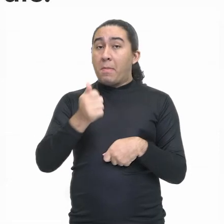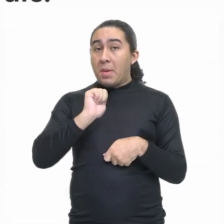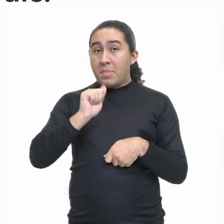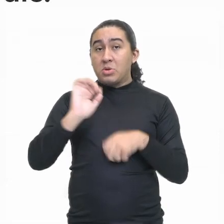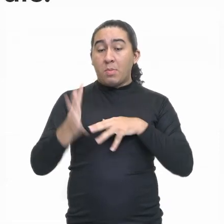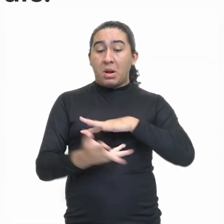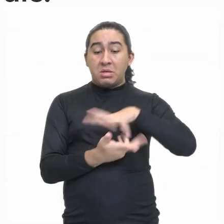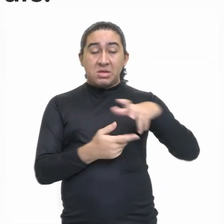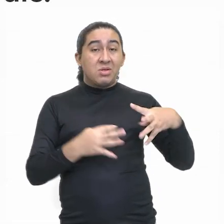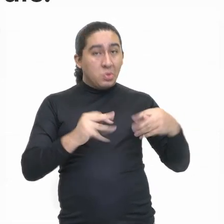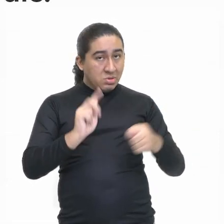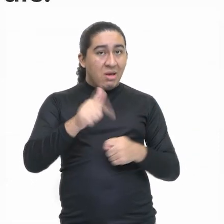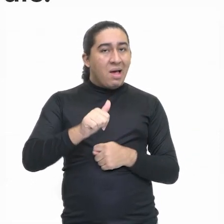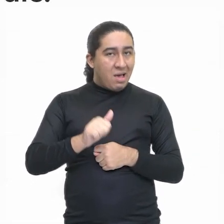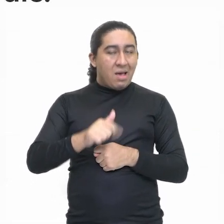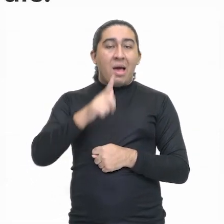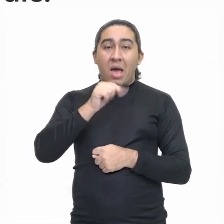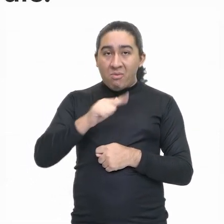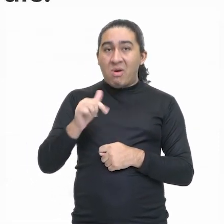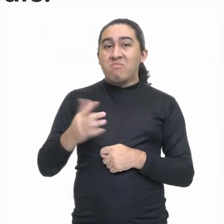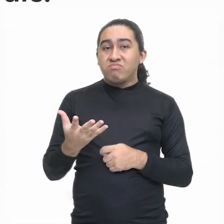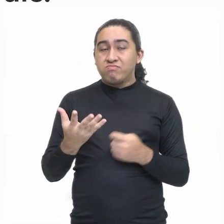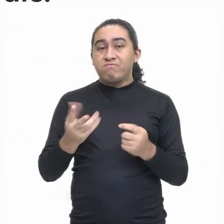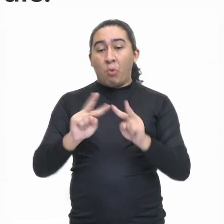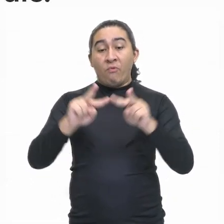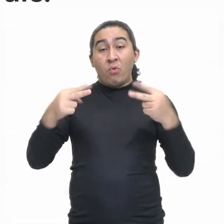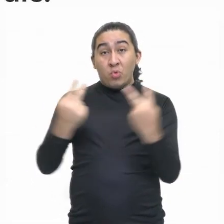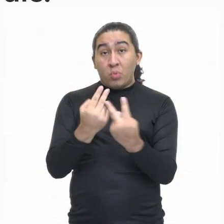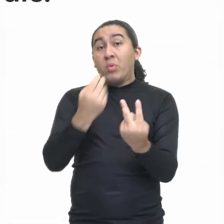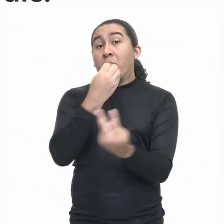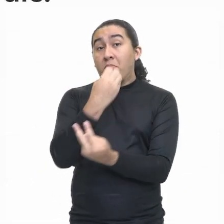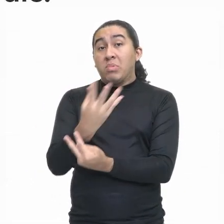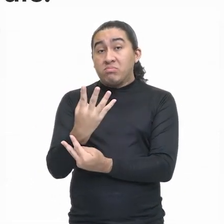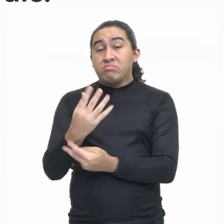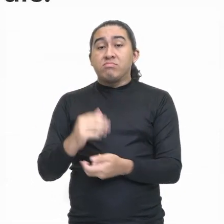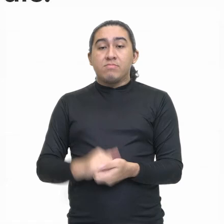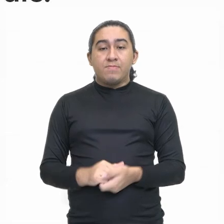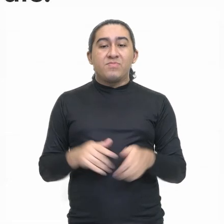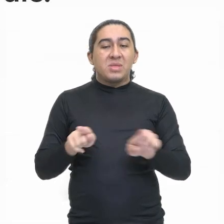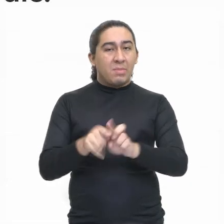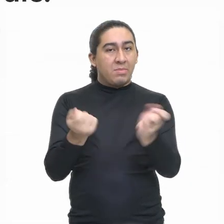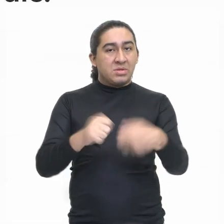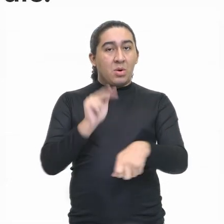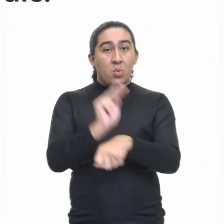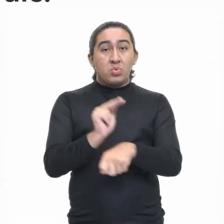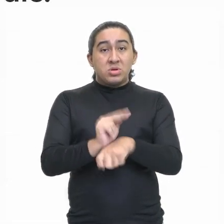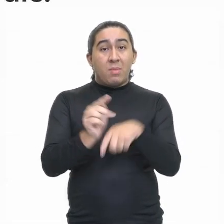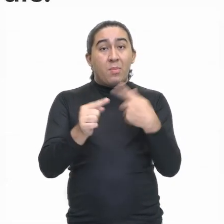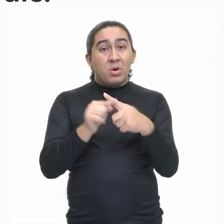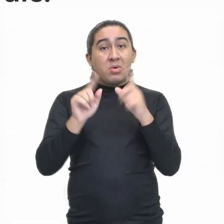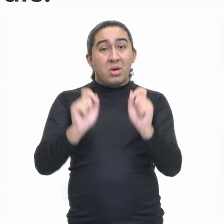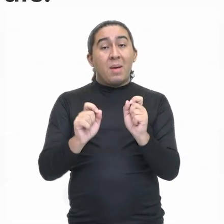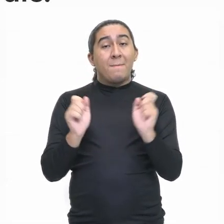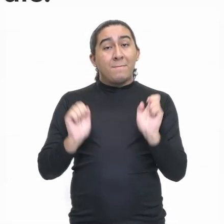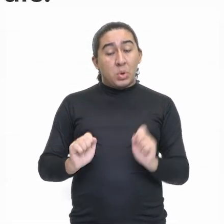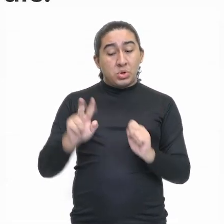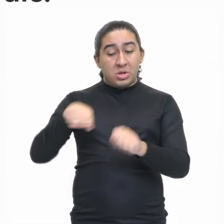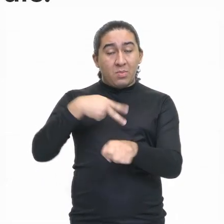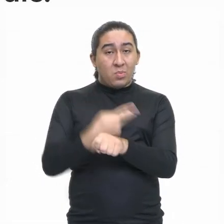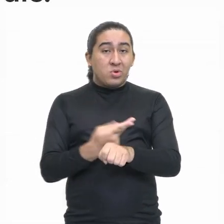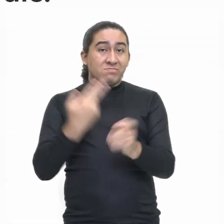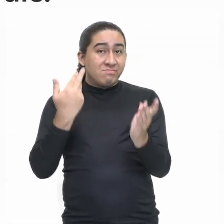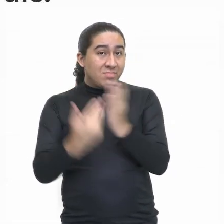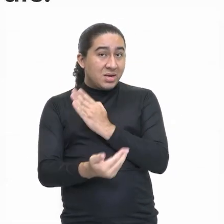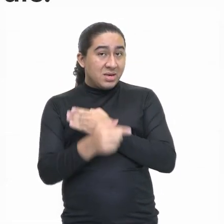planeta. Vejam, é muita água, né? E, claro, nós temos que cuidar dela, porque senão ela pode ficar inapropriada para